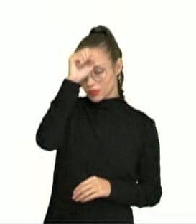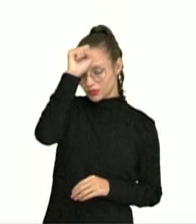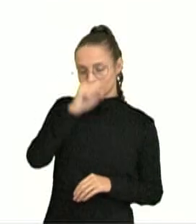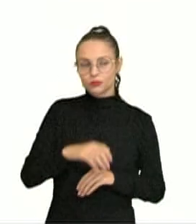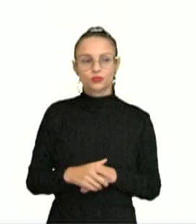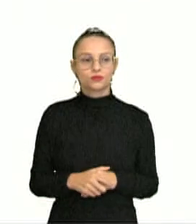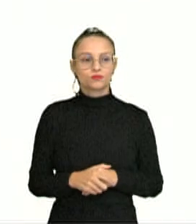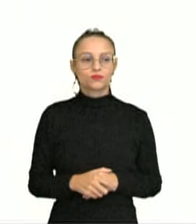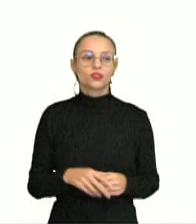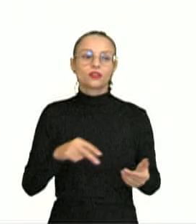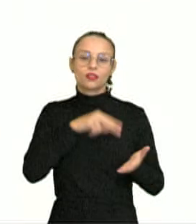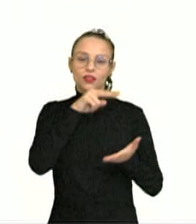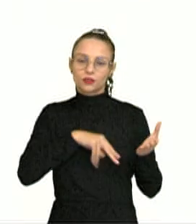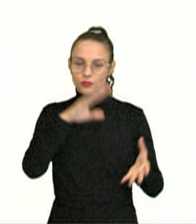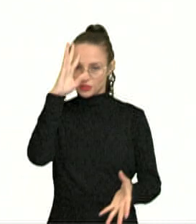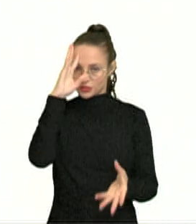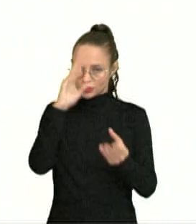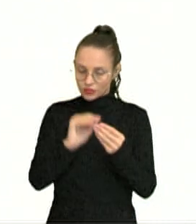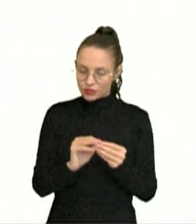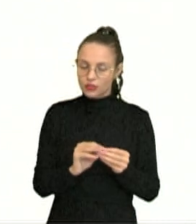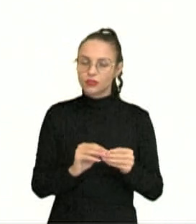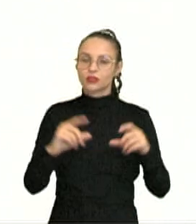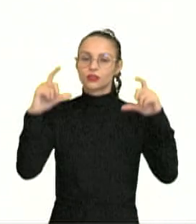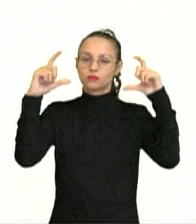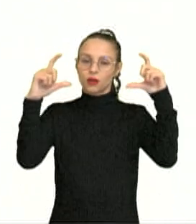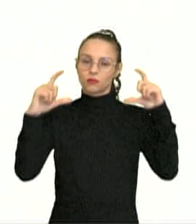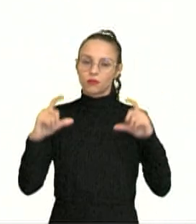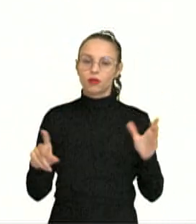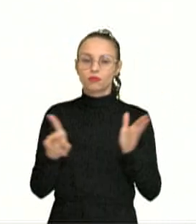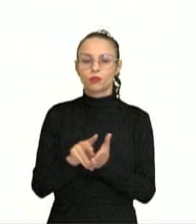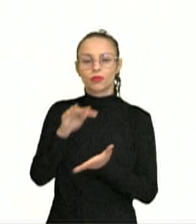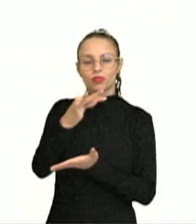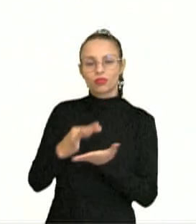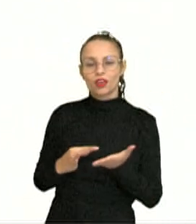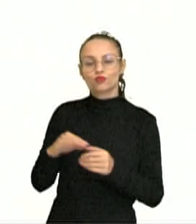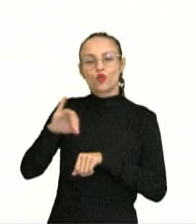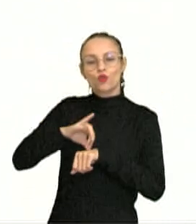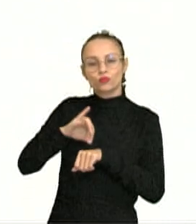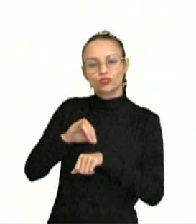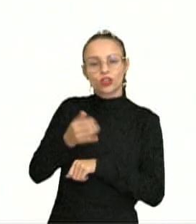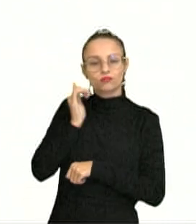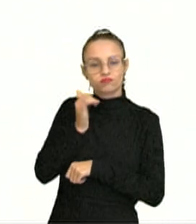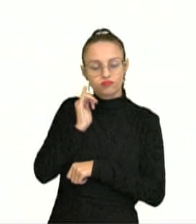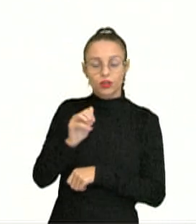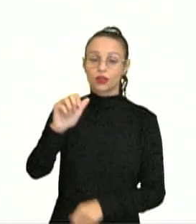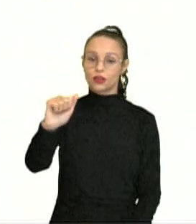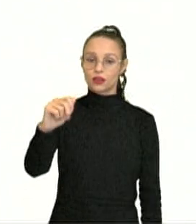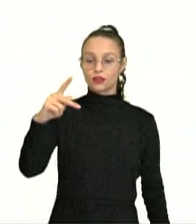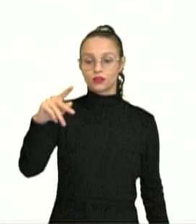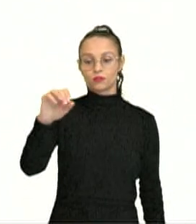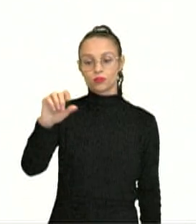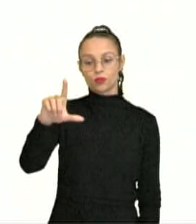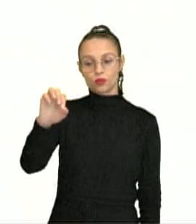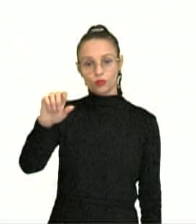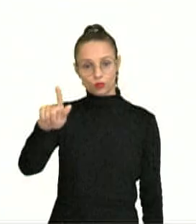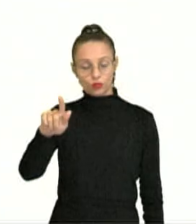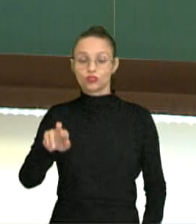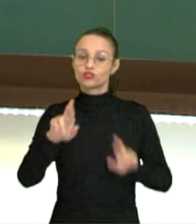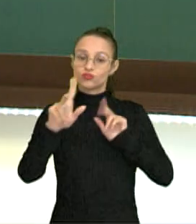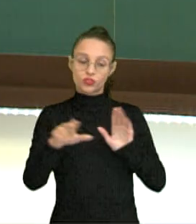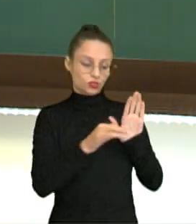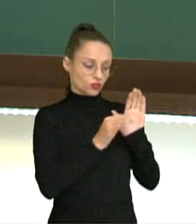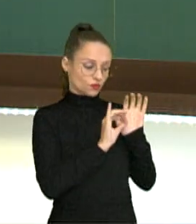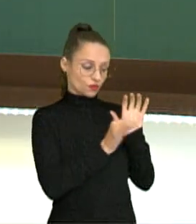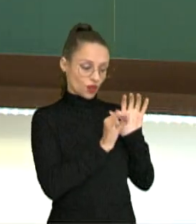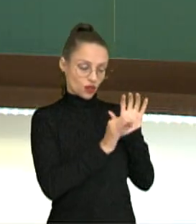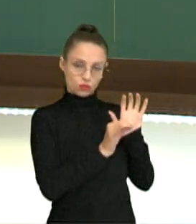aprendemos? Lemos e interpretamos trechos de um apólogo de Machado de Assis. Então, se viu que apólogo difere de fábula,